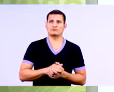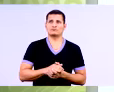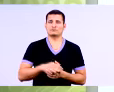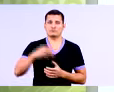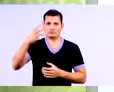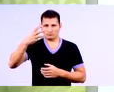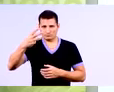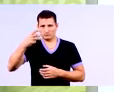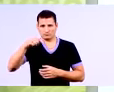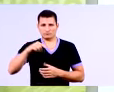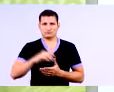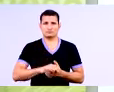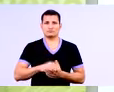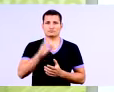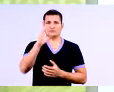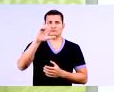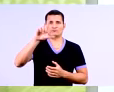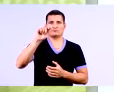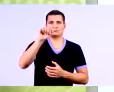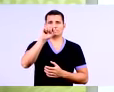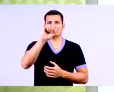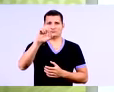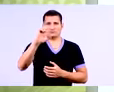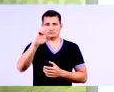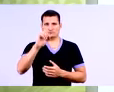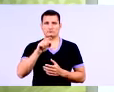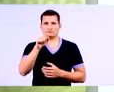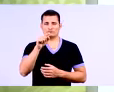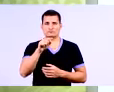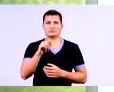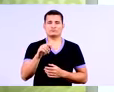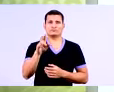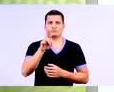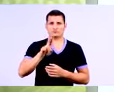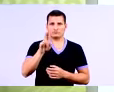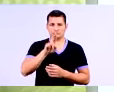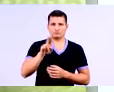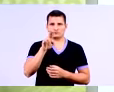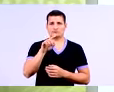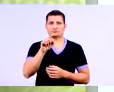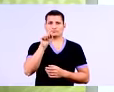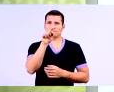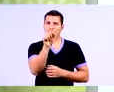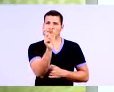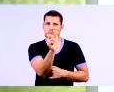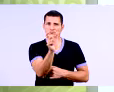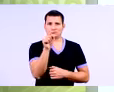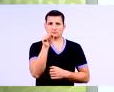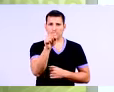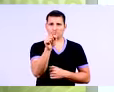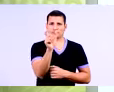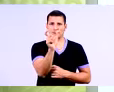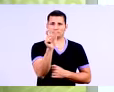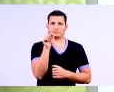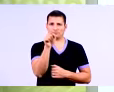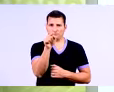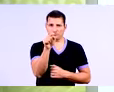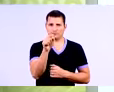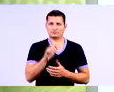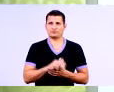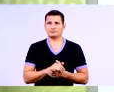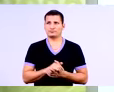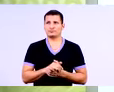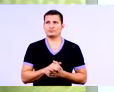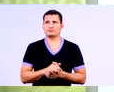modelo é a declaração por classe, que é aquela que você estiliza vários elementos com uma única declaração. Ela